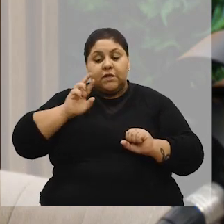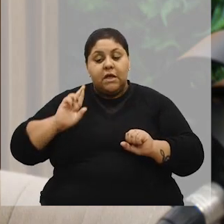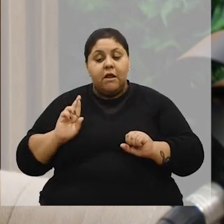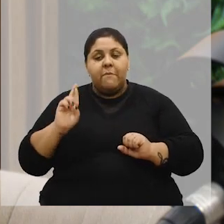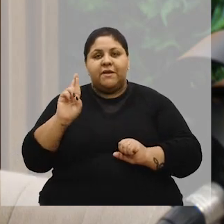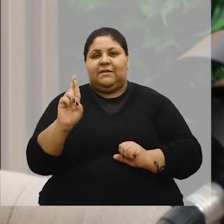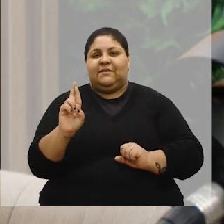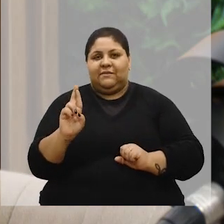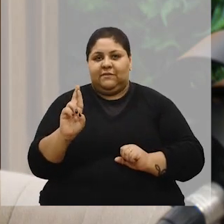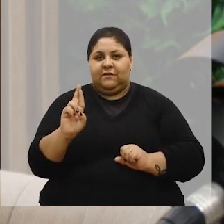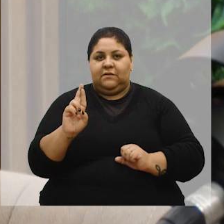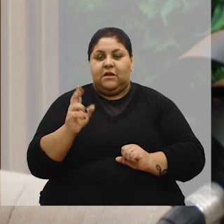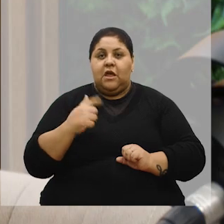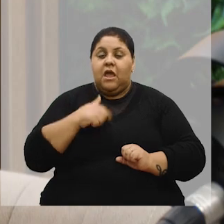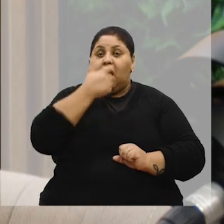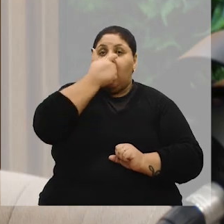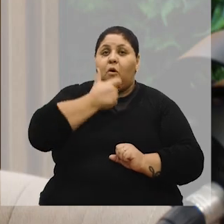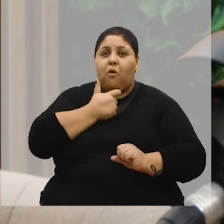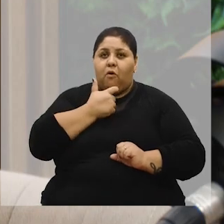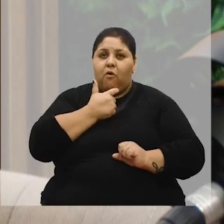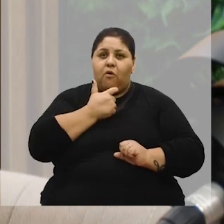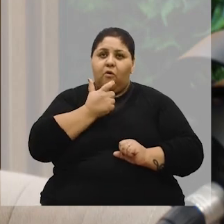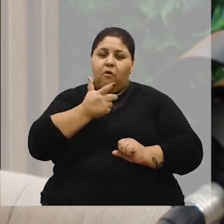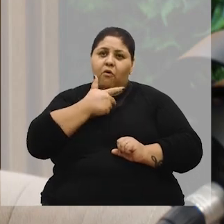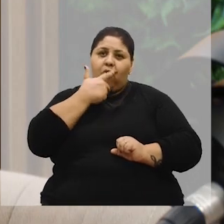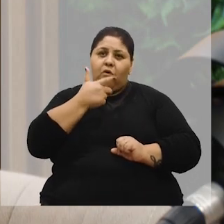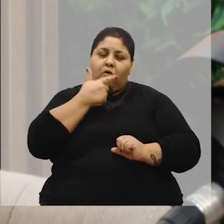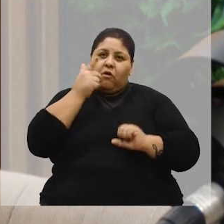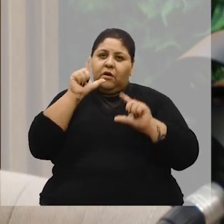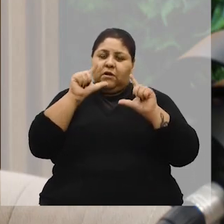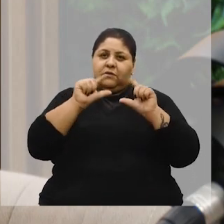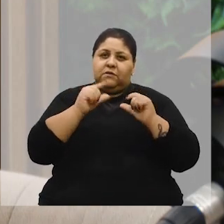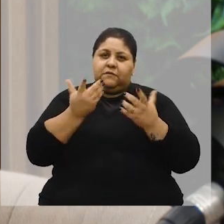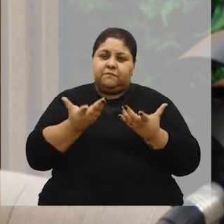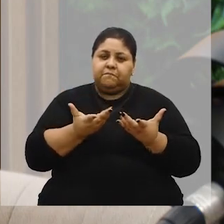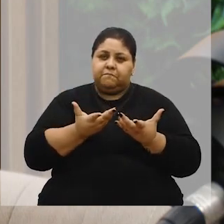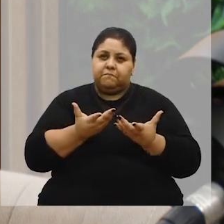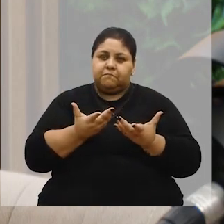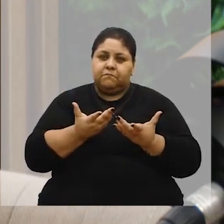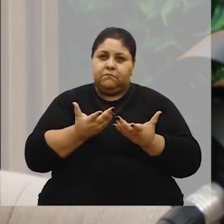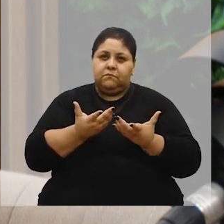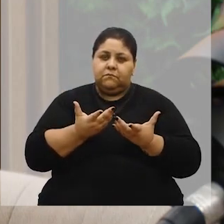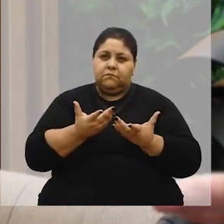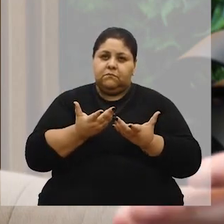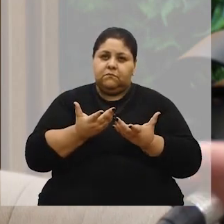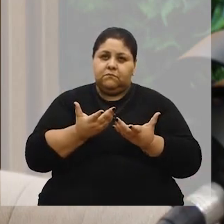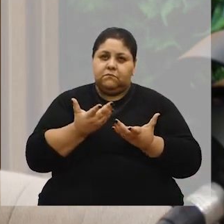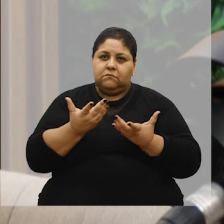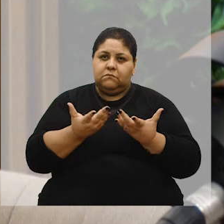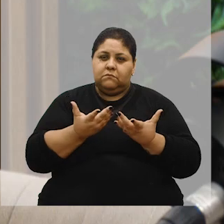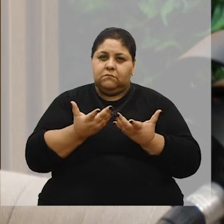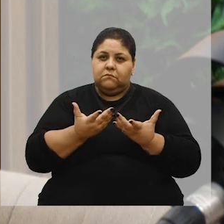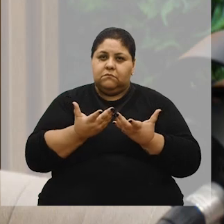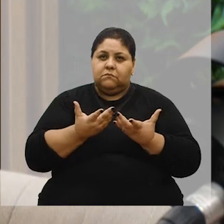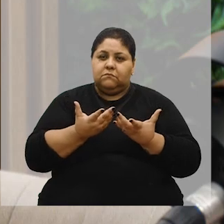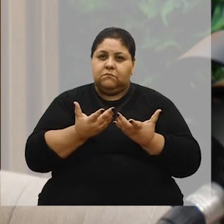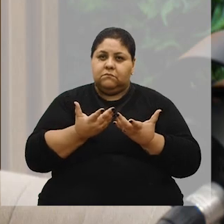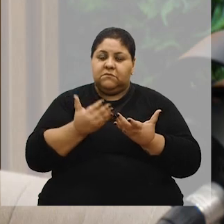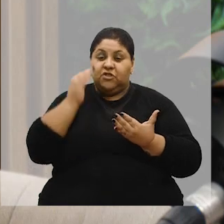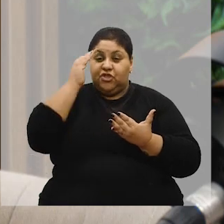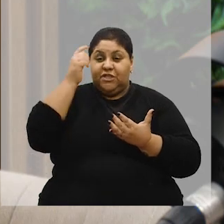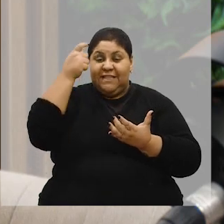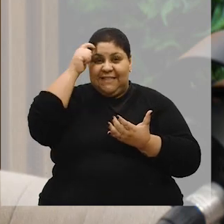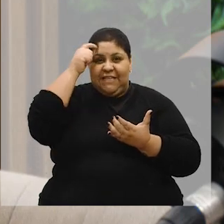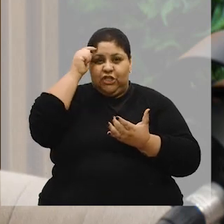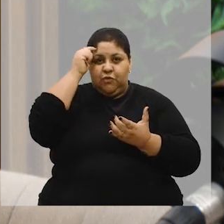representassem. Eu acho que consigo falar com um pouquinho mais de propriedade sobre a minha